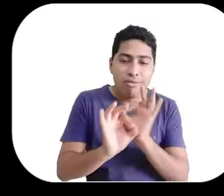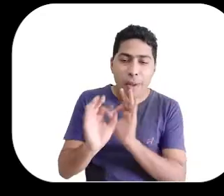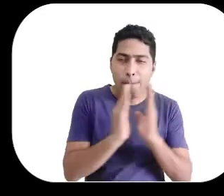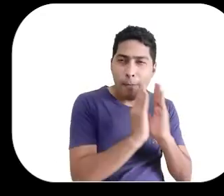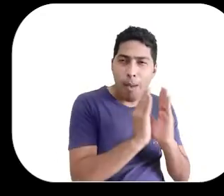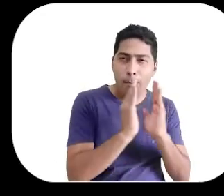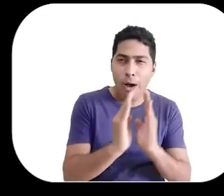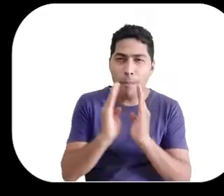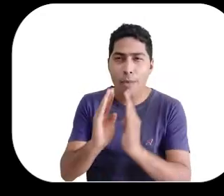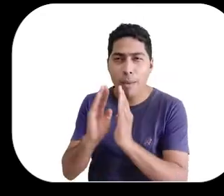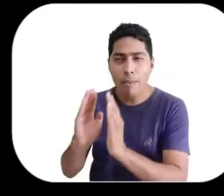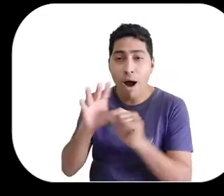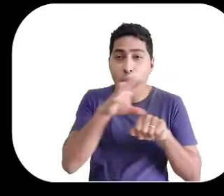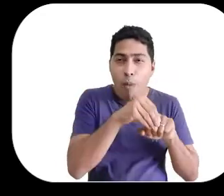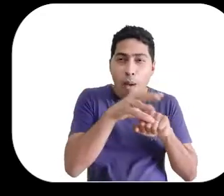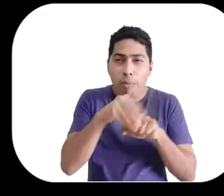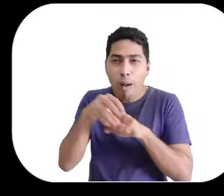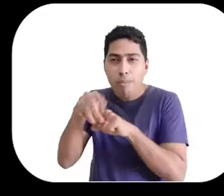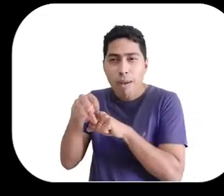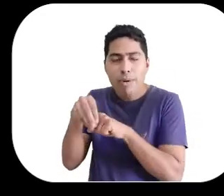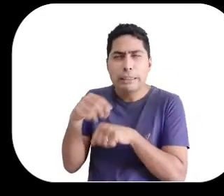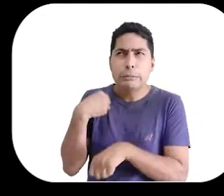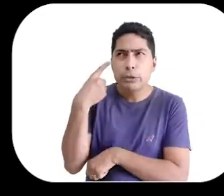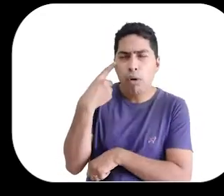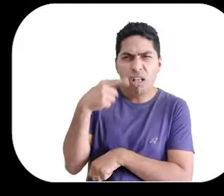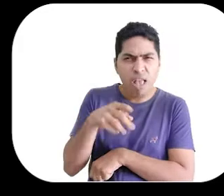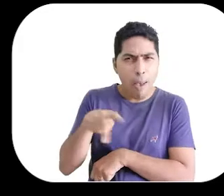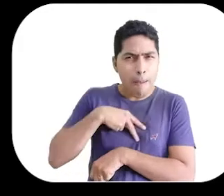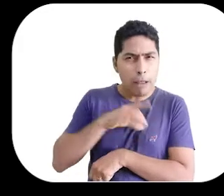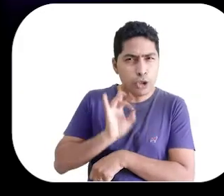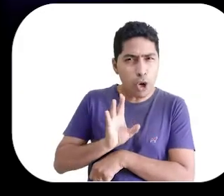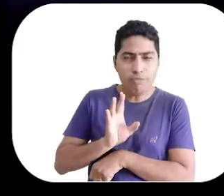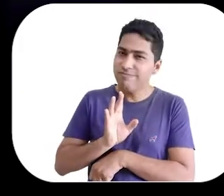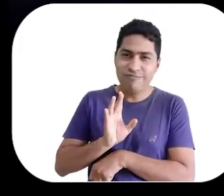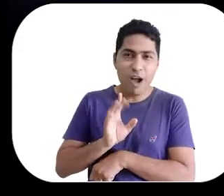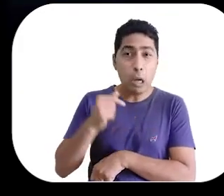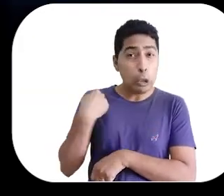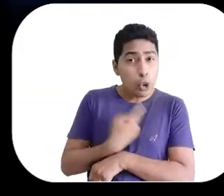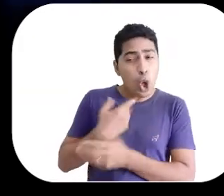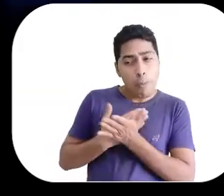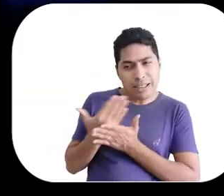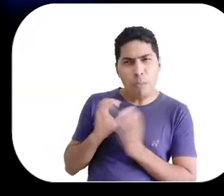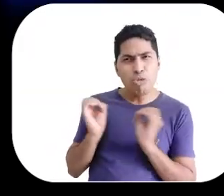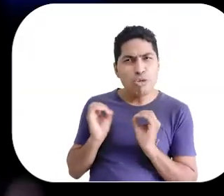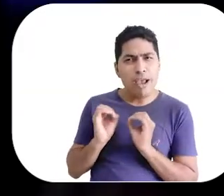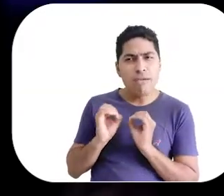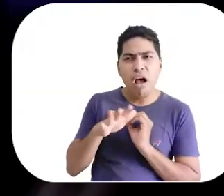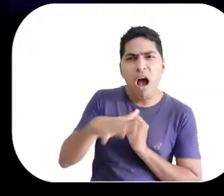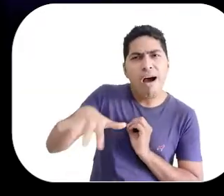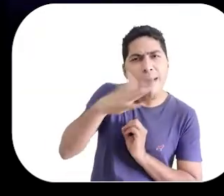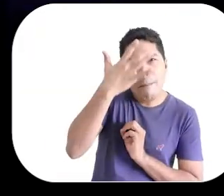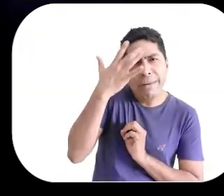organizando, codificando em forma de conhecimento, que a gente ficou assim: isso não pode ficar só para a gente. Se a gente teve que recomeçar, as pessoas não